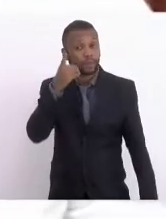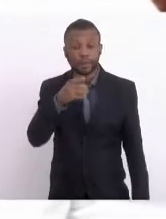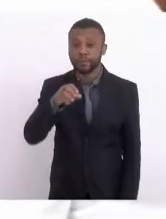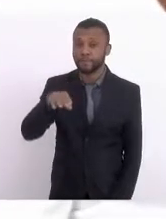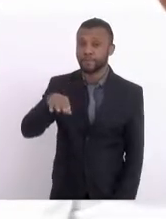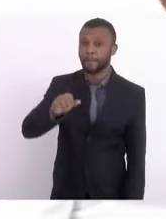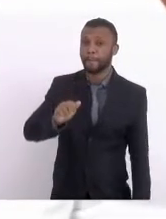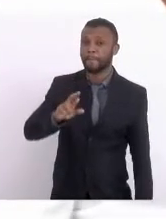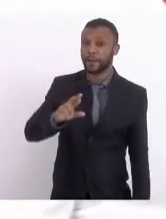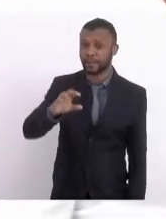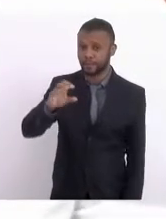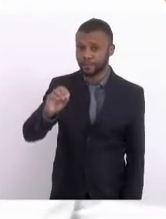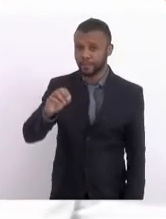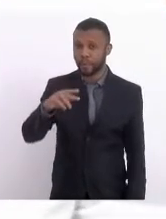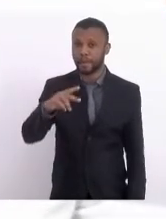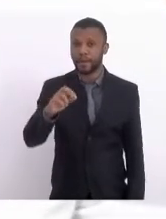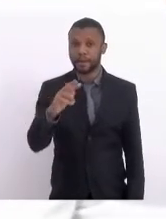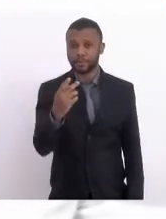Márcio Pacheco, Dani Monteiro,